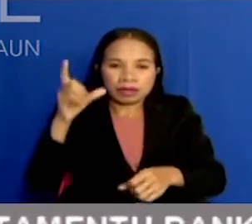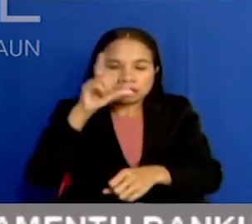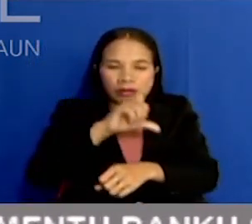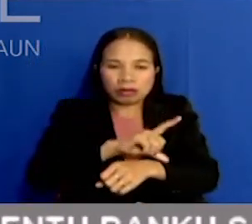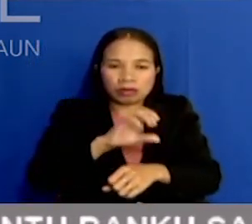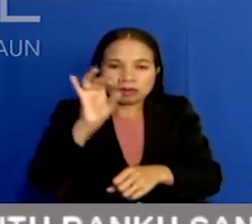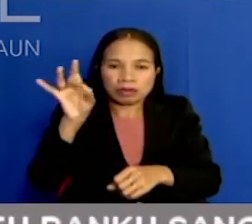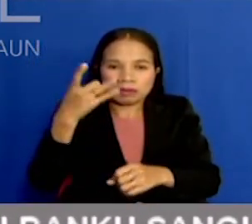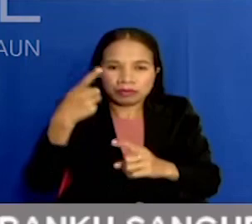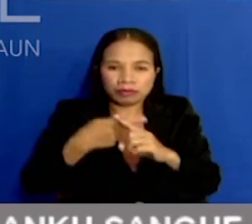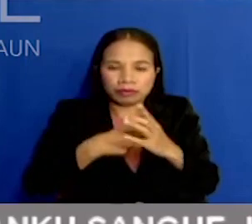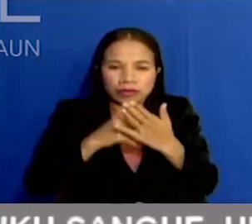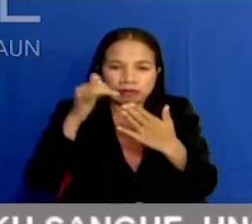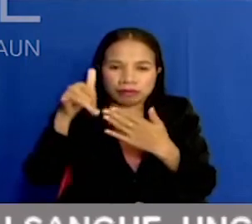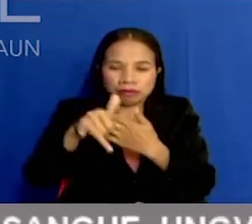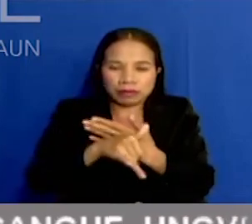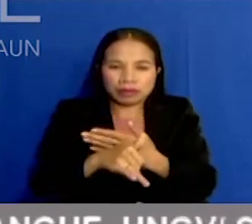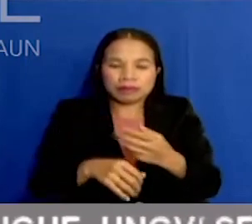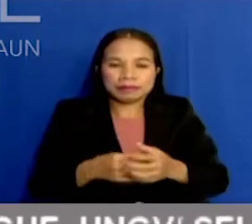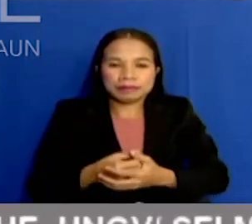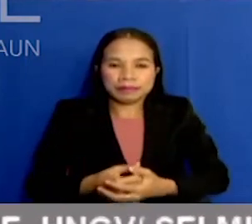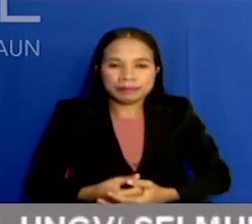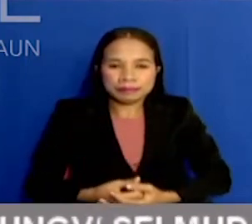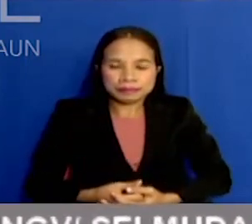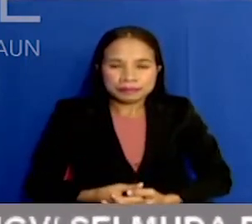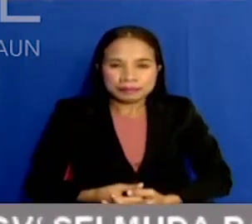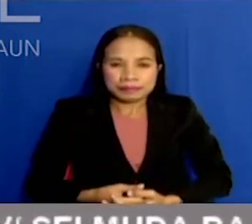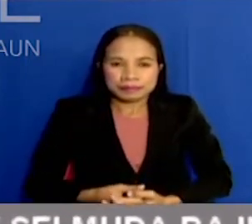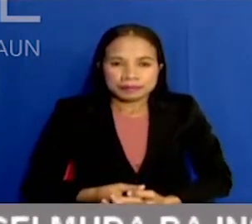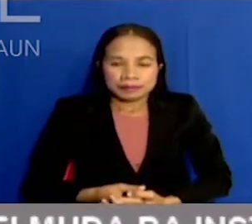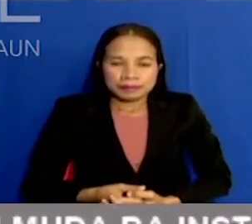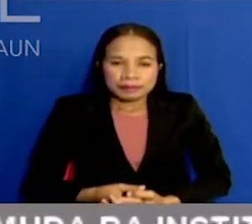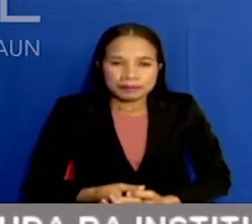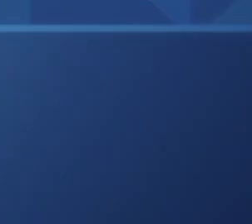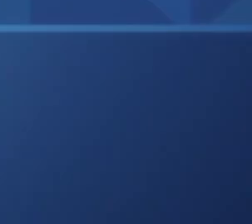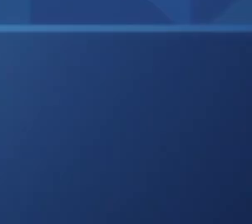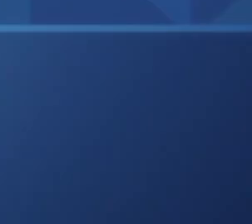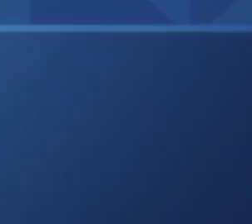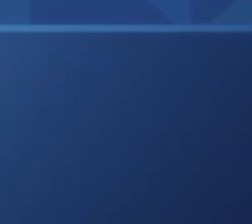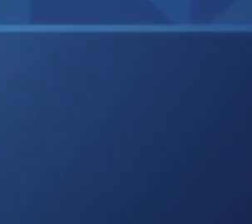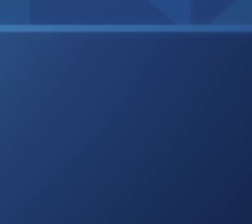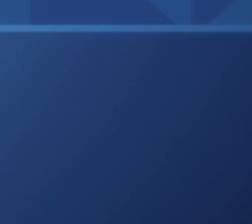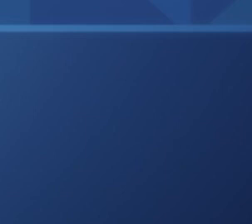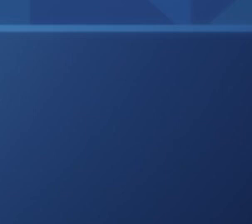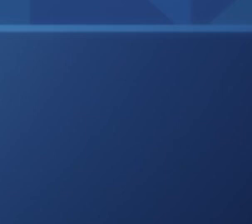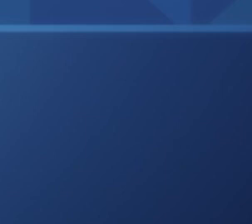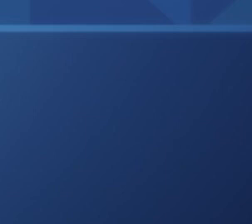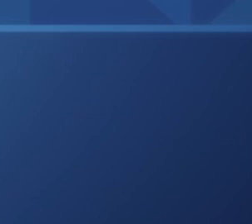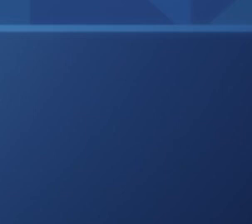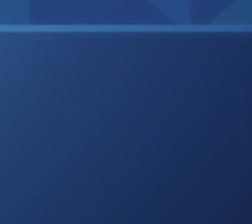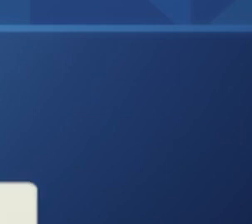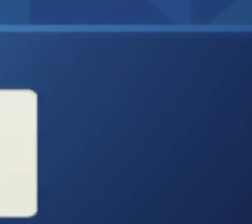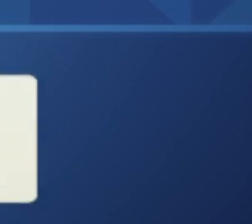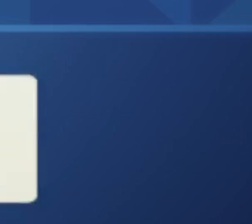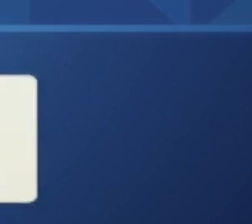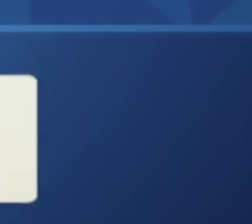sanulo resingualo fulang maiune. Gracilda Oliveira, Cidade do Hotel, RTTL. Hai,